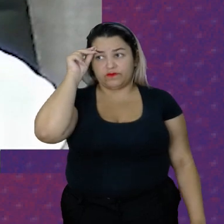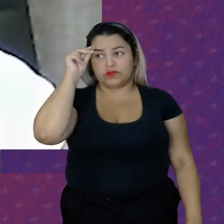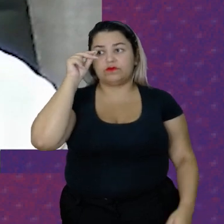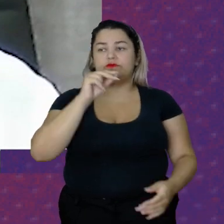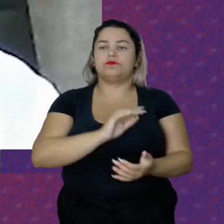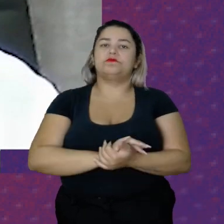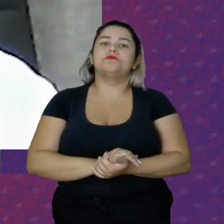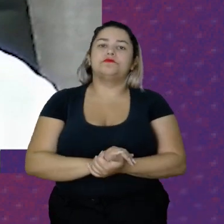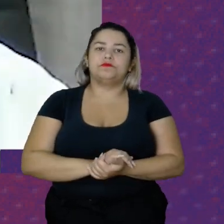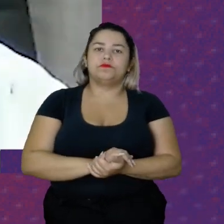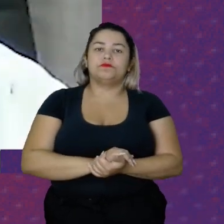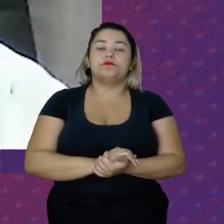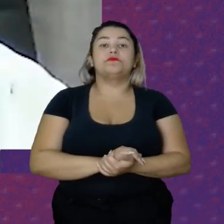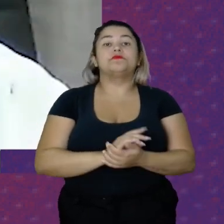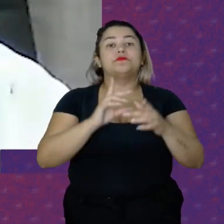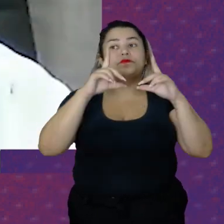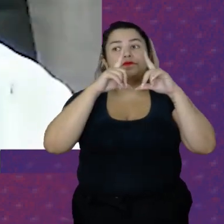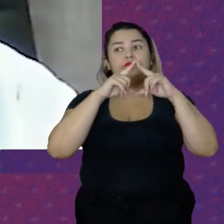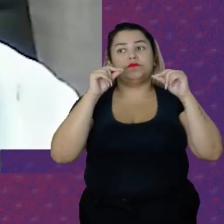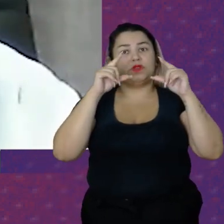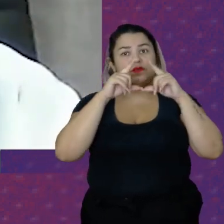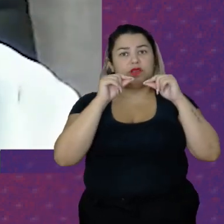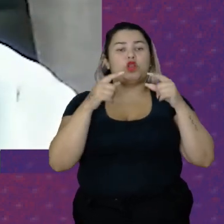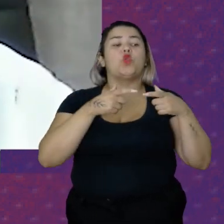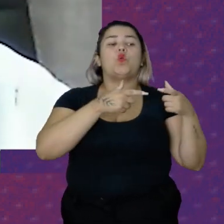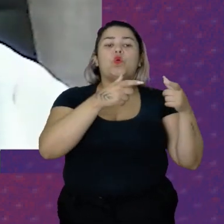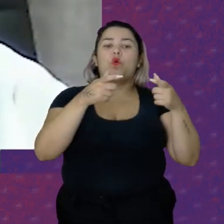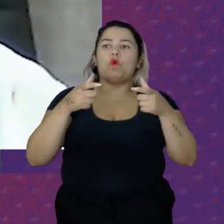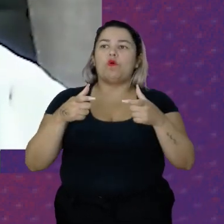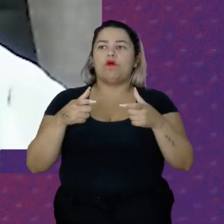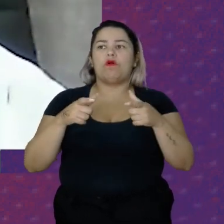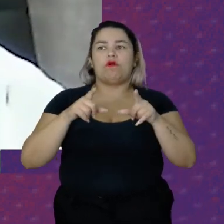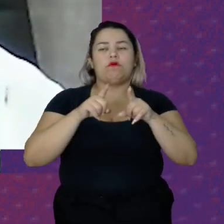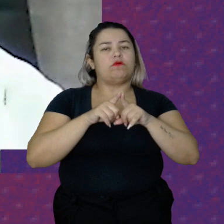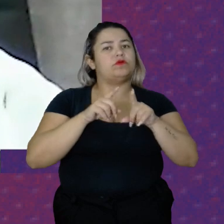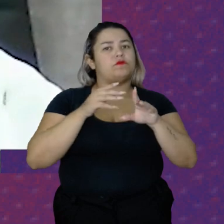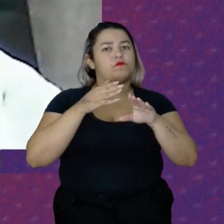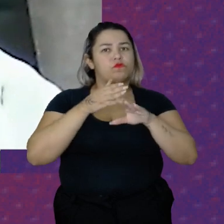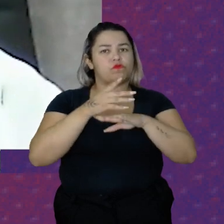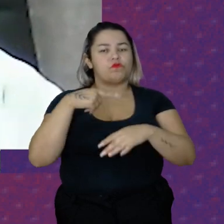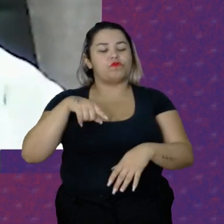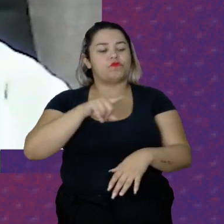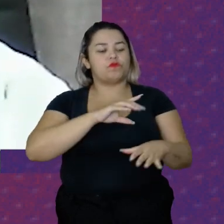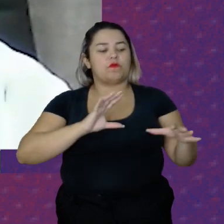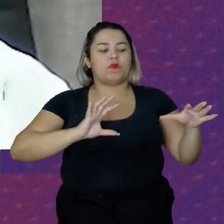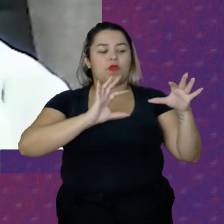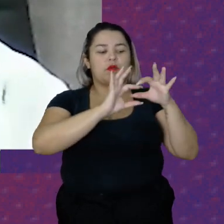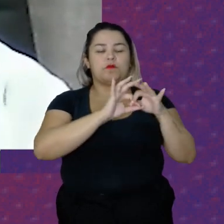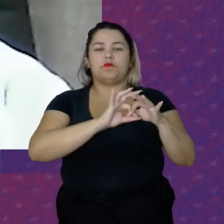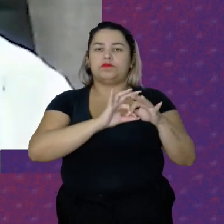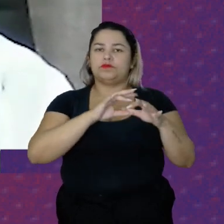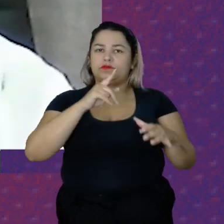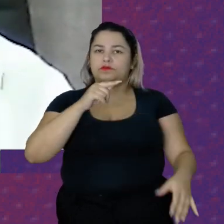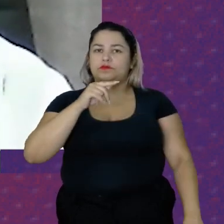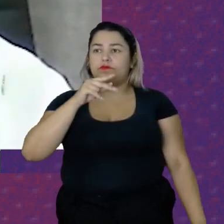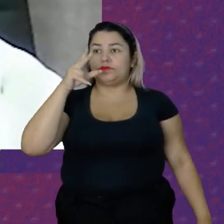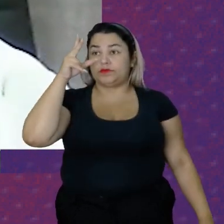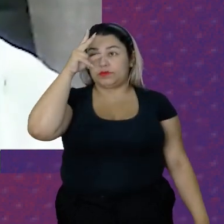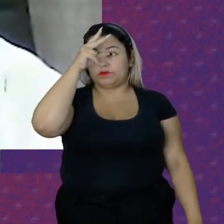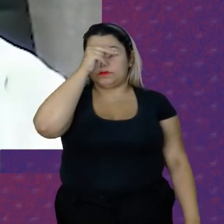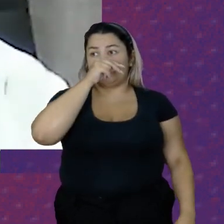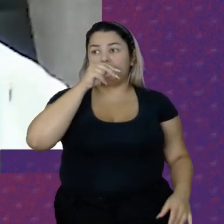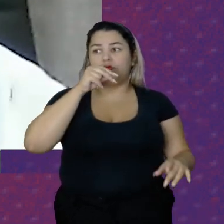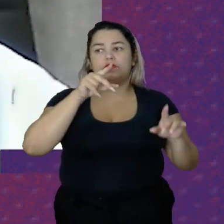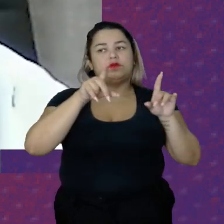tá? Lá em Brasília, onde, através da Frente Nacional de Prefeitos, nós reunimos prefeituras, prefeitos e prefeitas do país